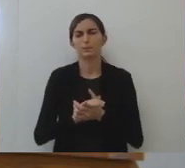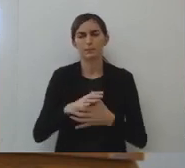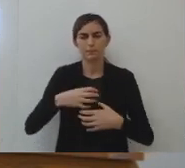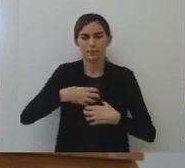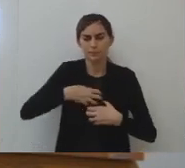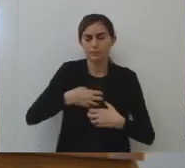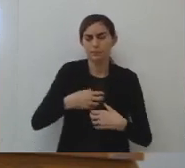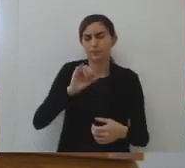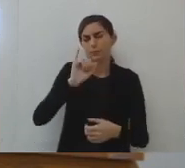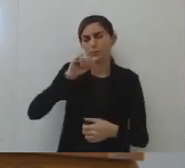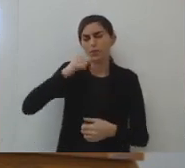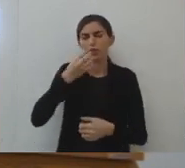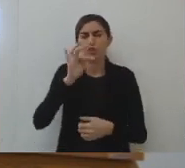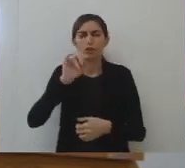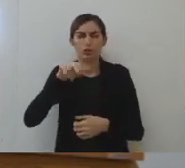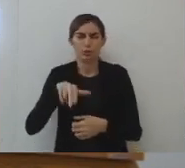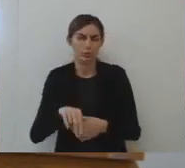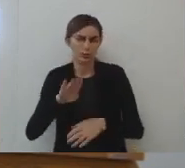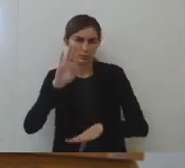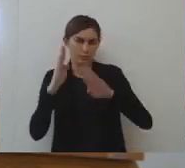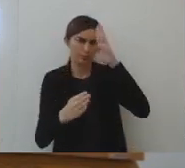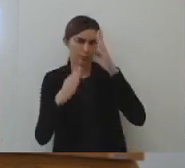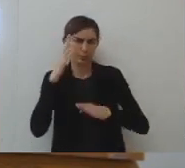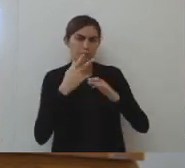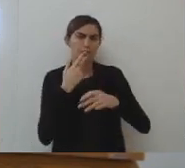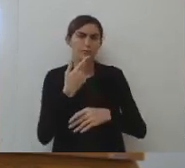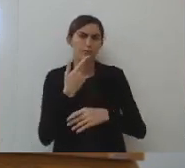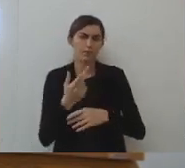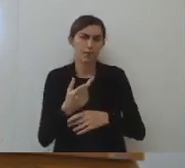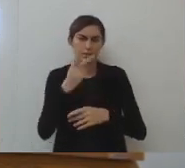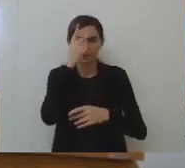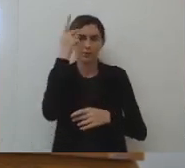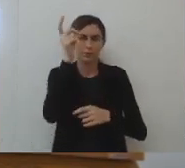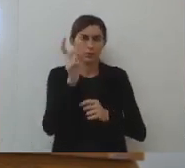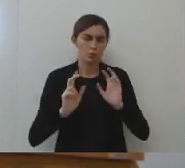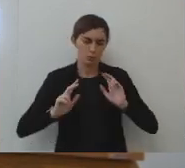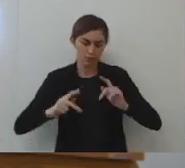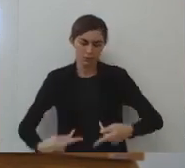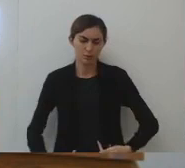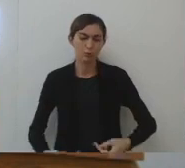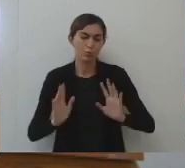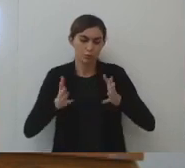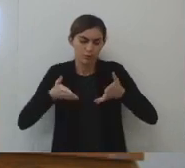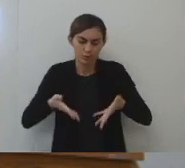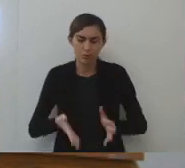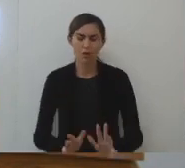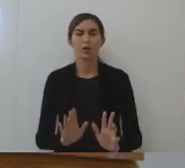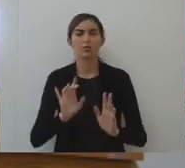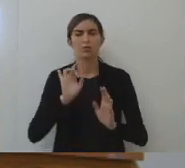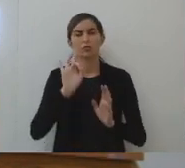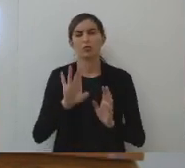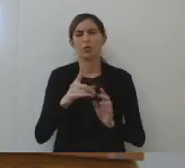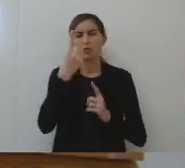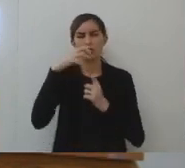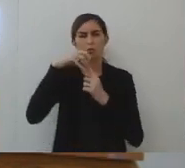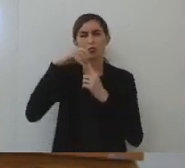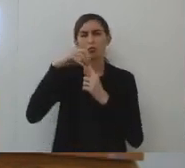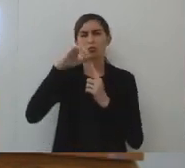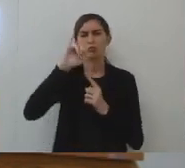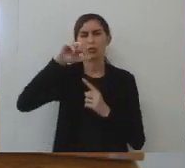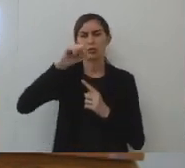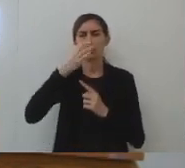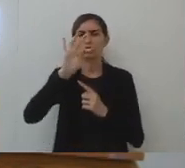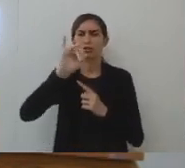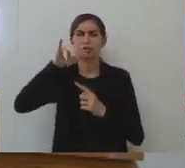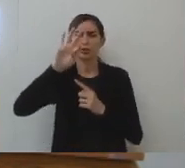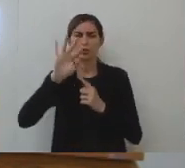tá certo? Na biologia, vai se dizer que os seres humanos, eles nascem apenas com um instinto,